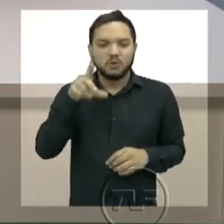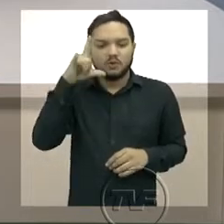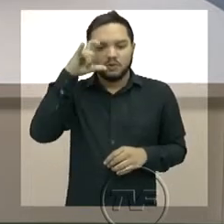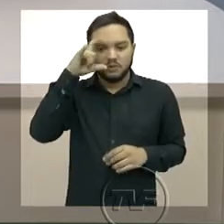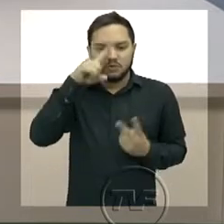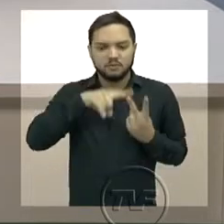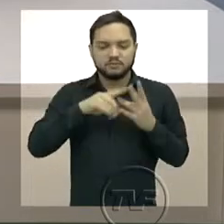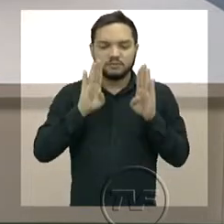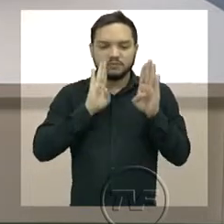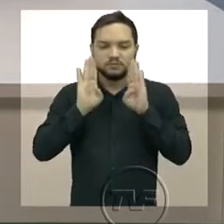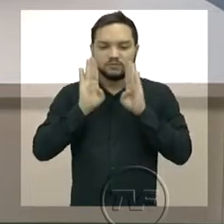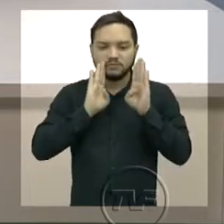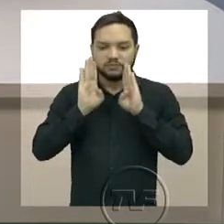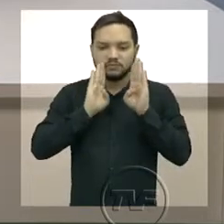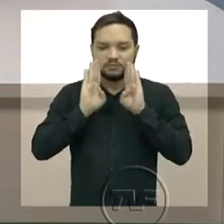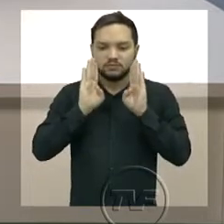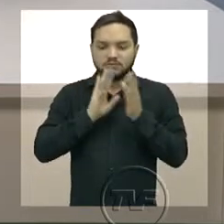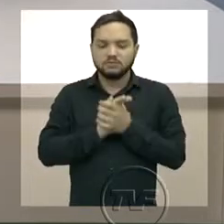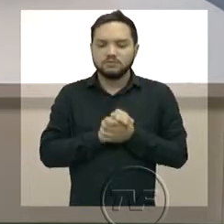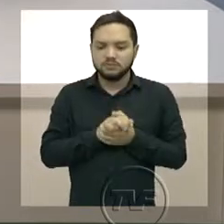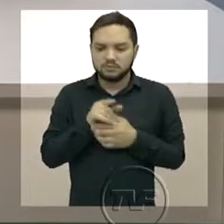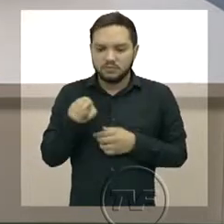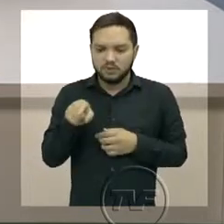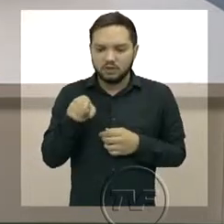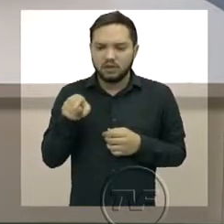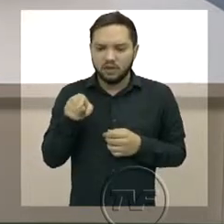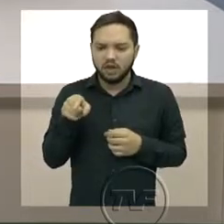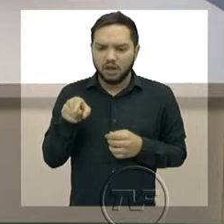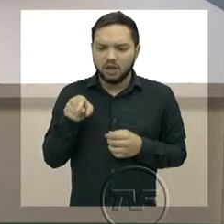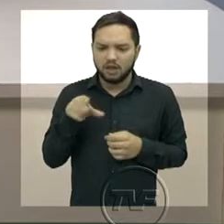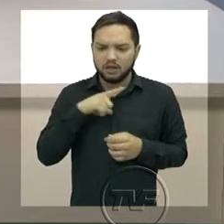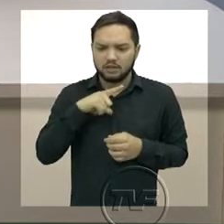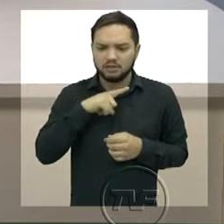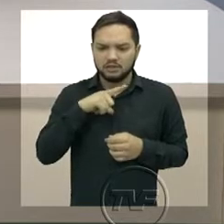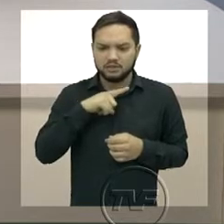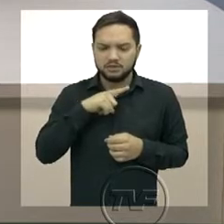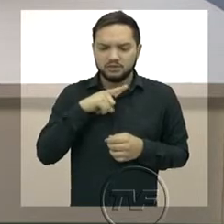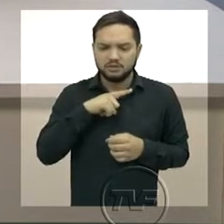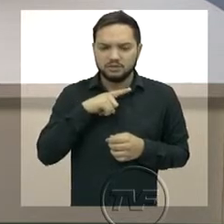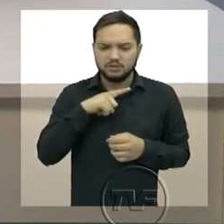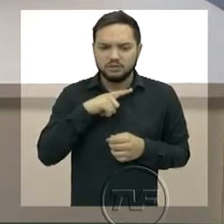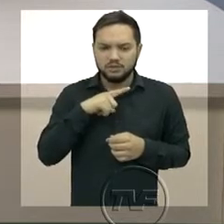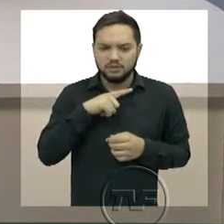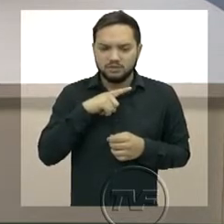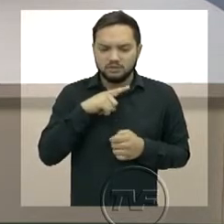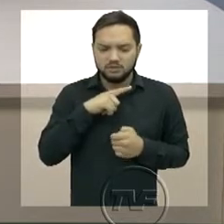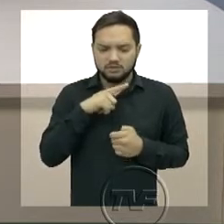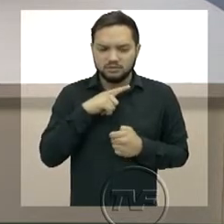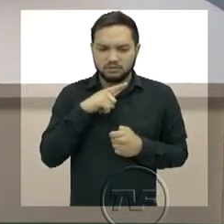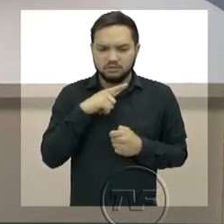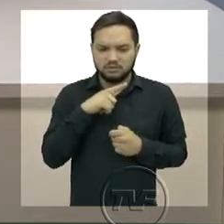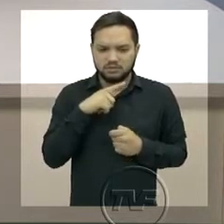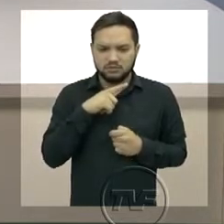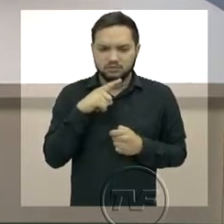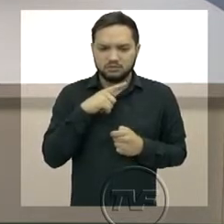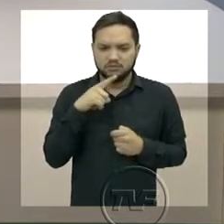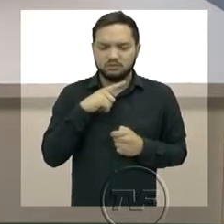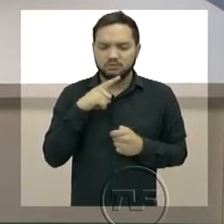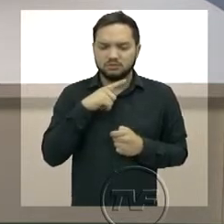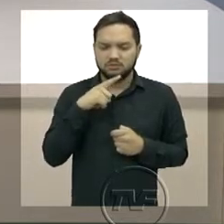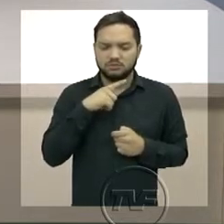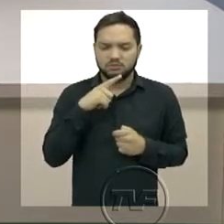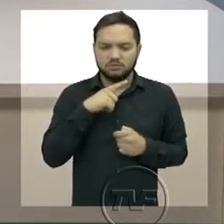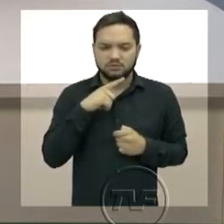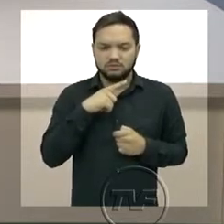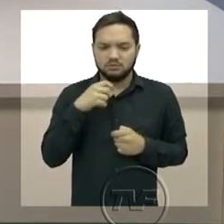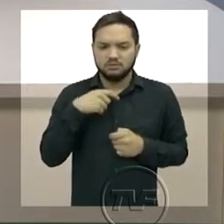o Facebook. Ele tem uma capacidade, inclusive uma capacidade de expressar,